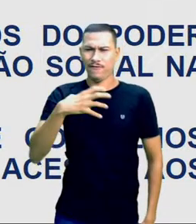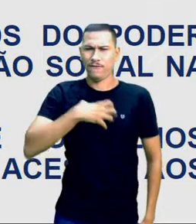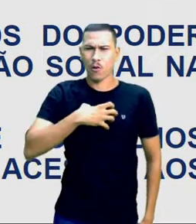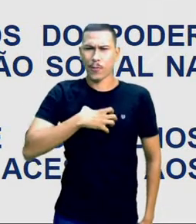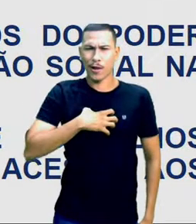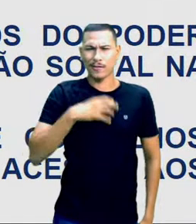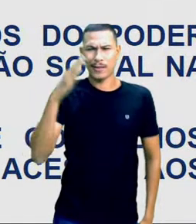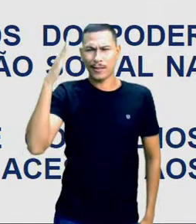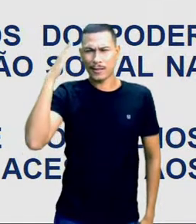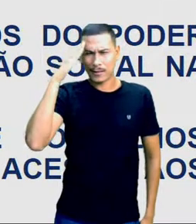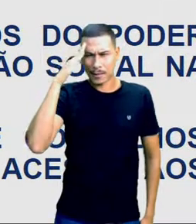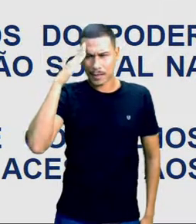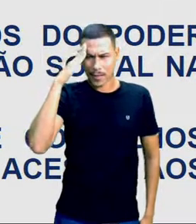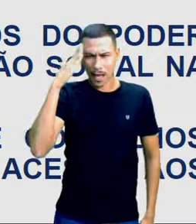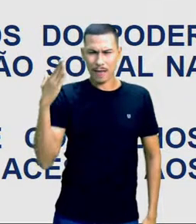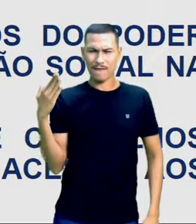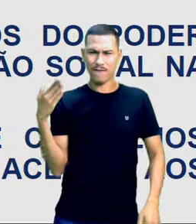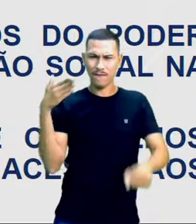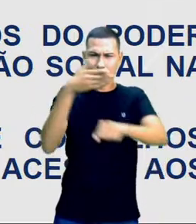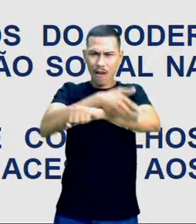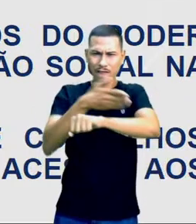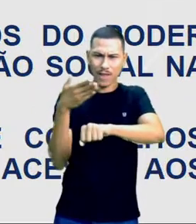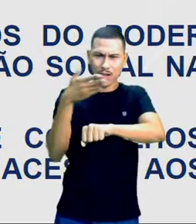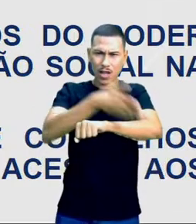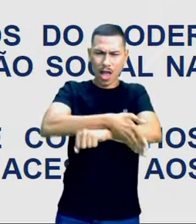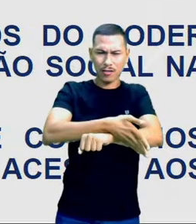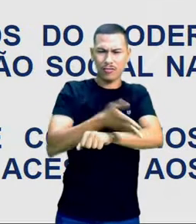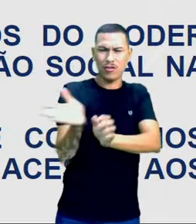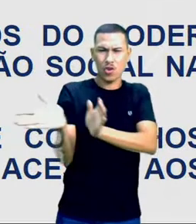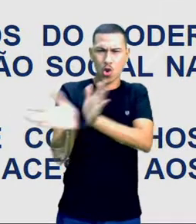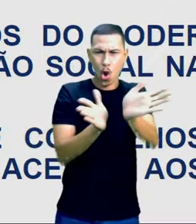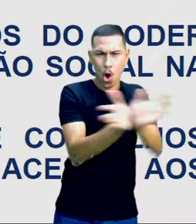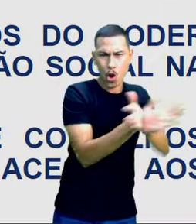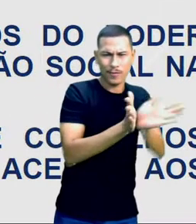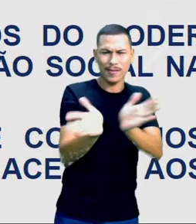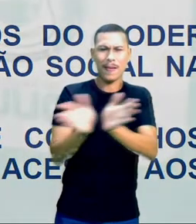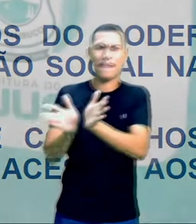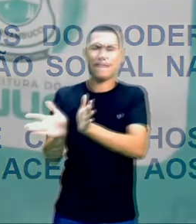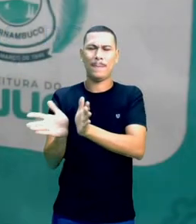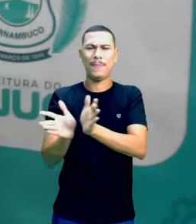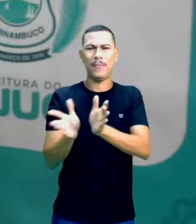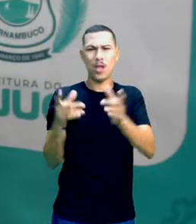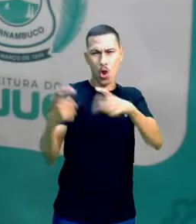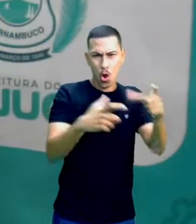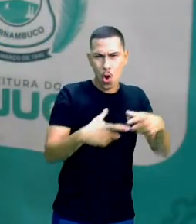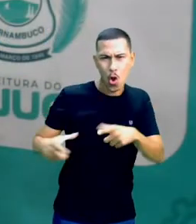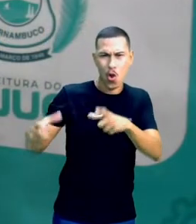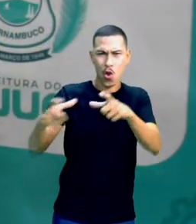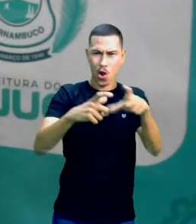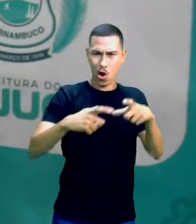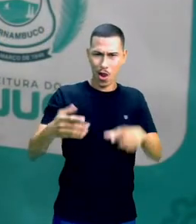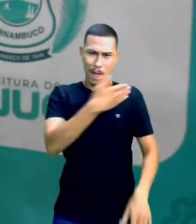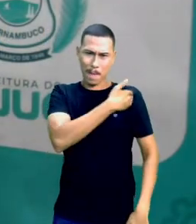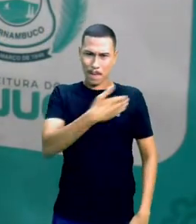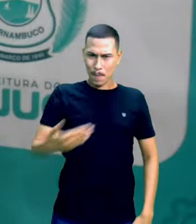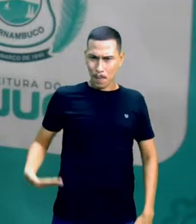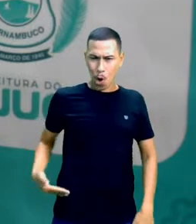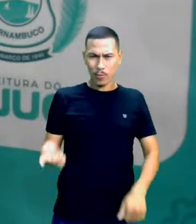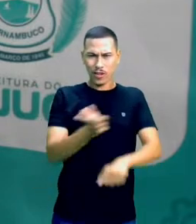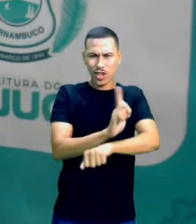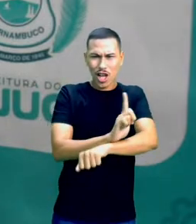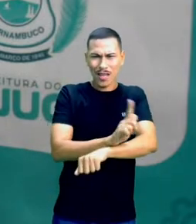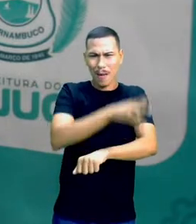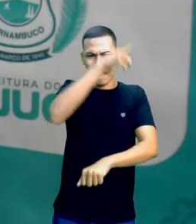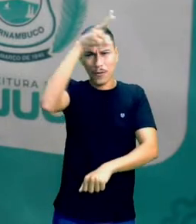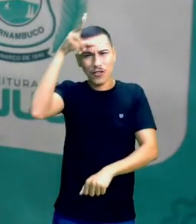a contemplar o acesso aos espaços públicos de gestão local. Nossa, parece um monte de coisa,